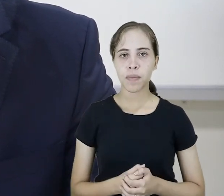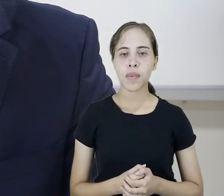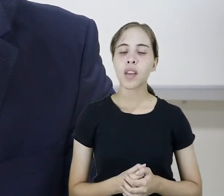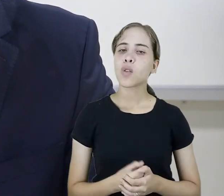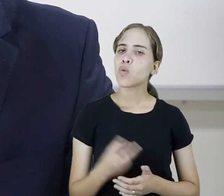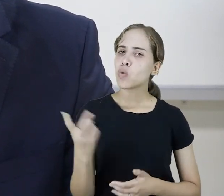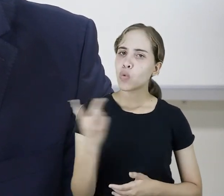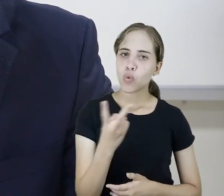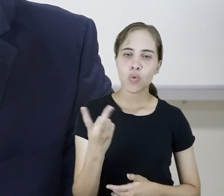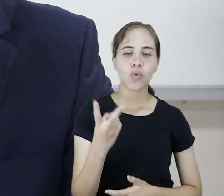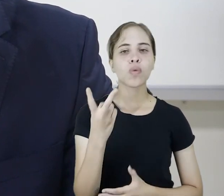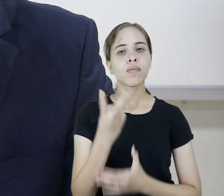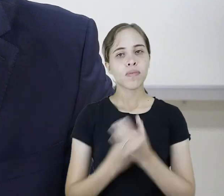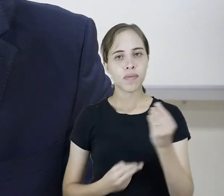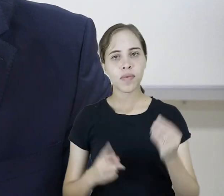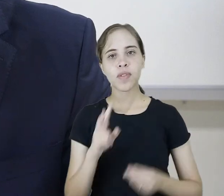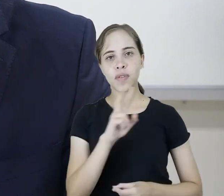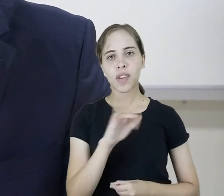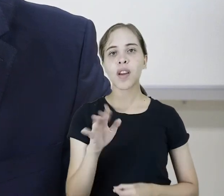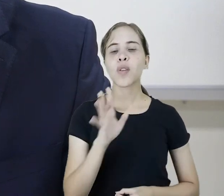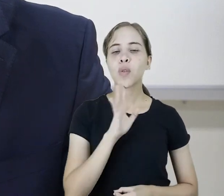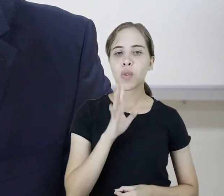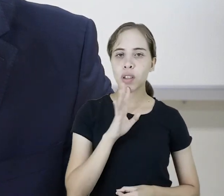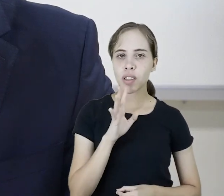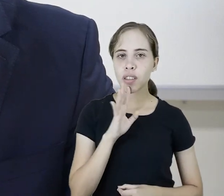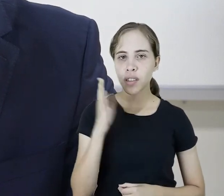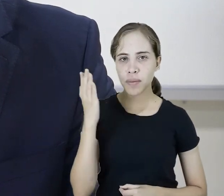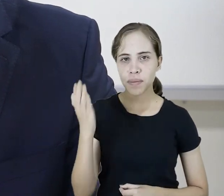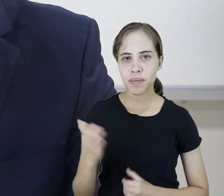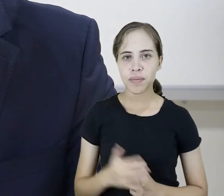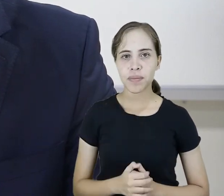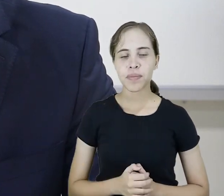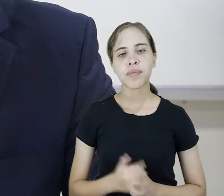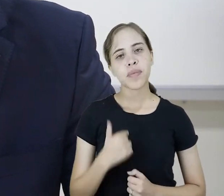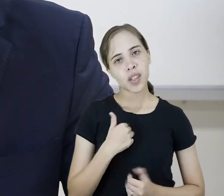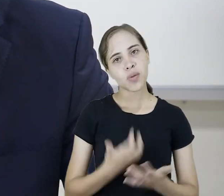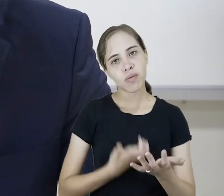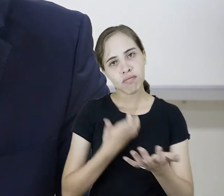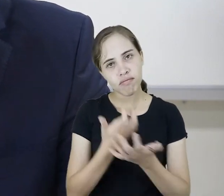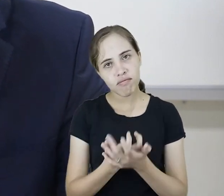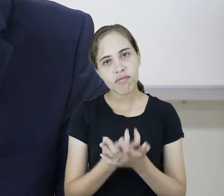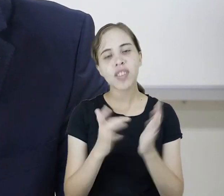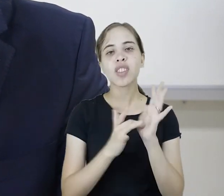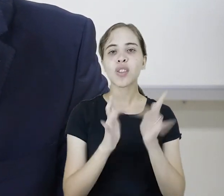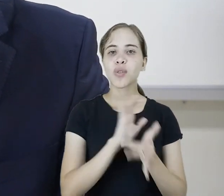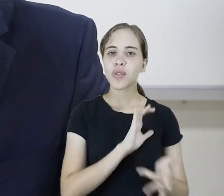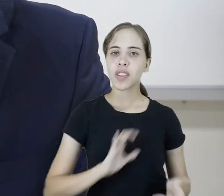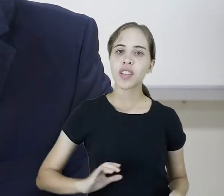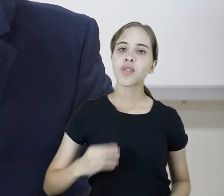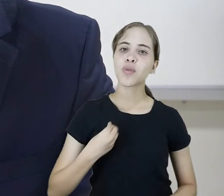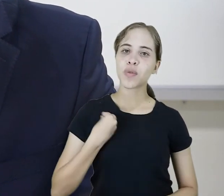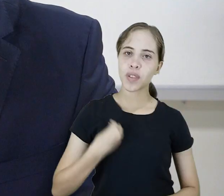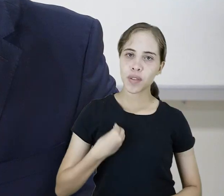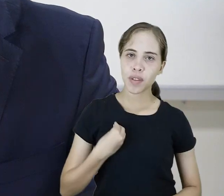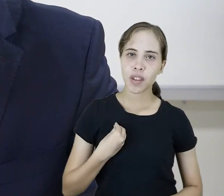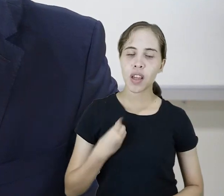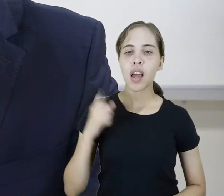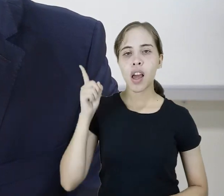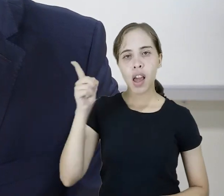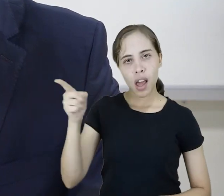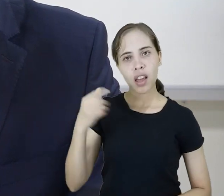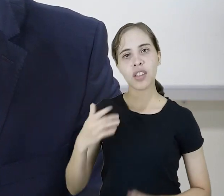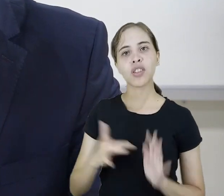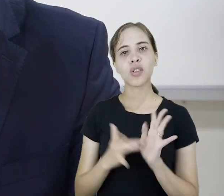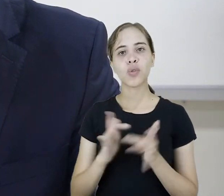Ambos virão a conhecê-lo. Testifico que Jesus Cristo vive. Ele é o Filho